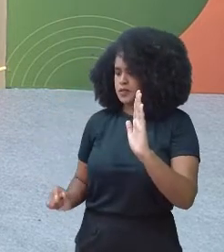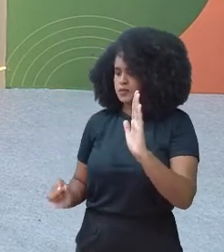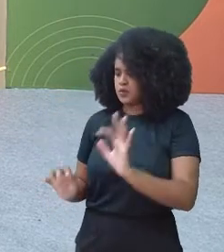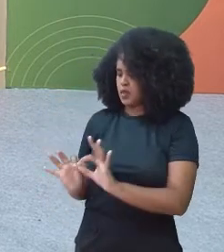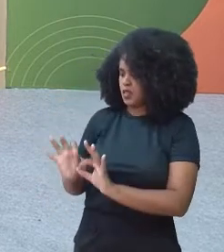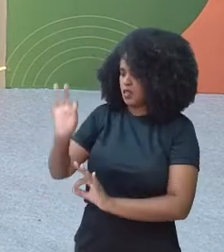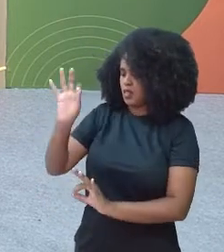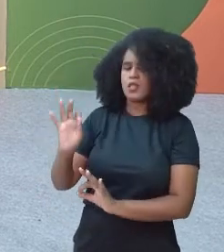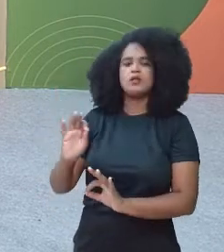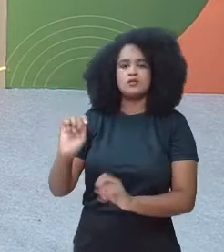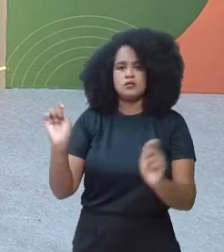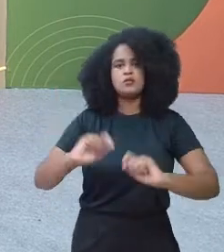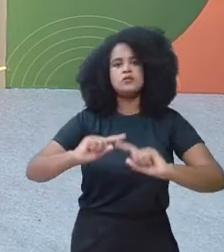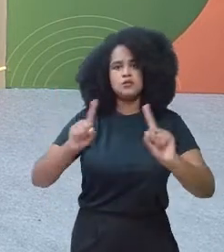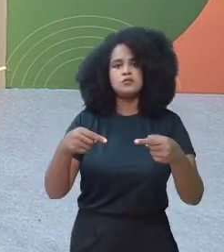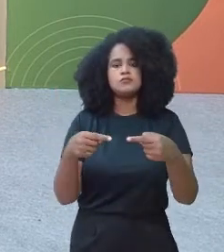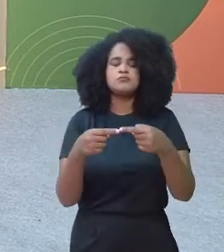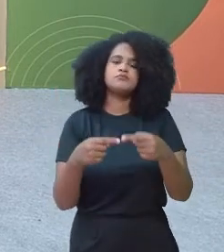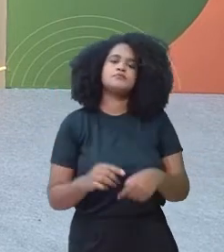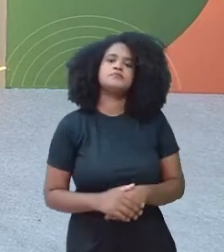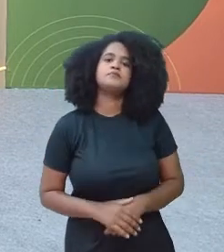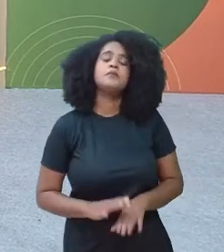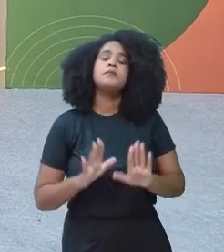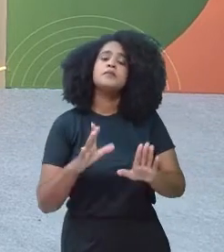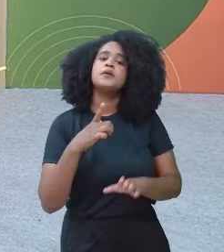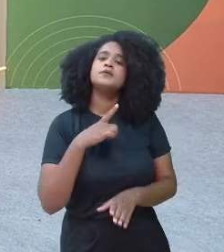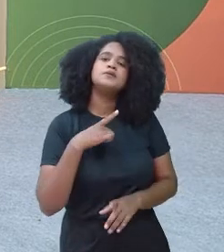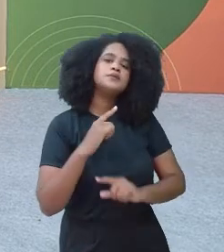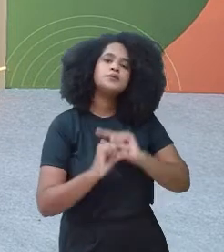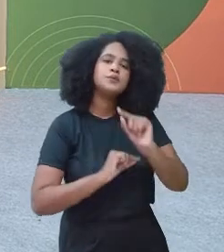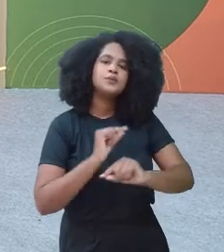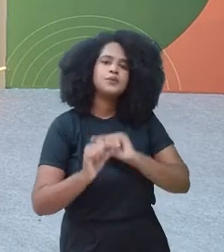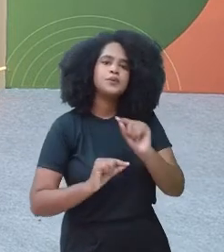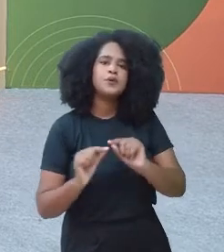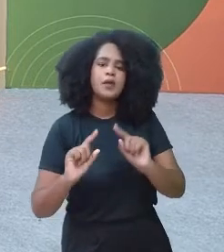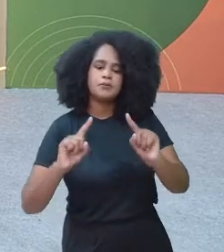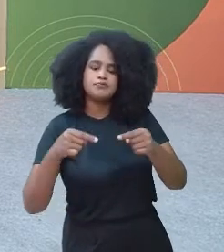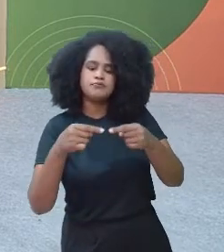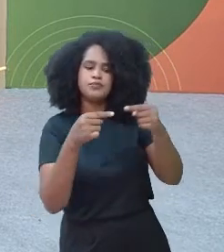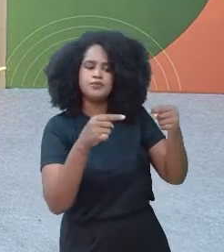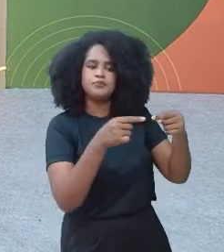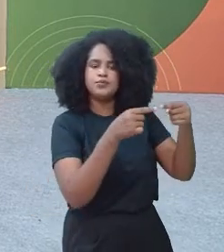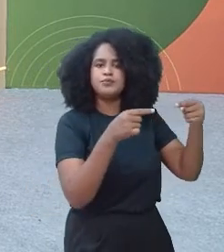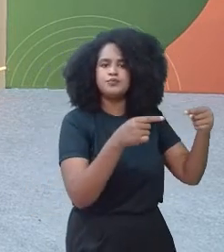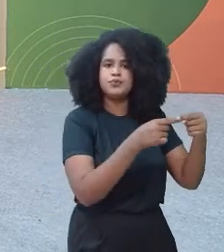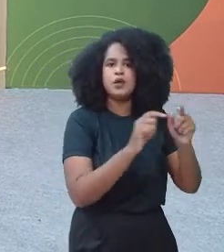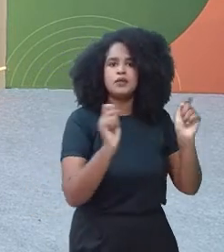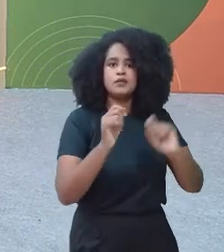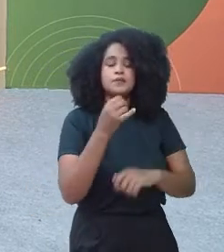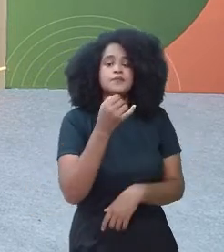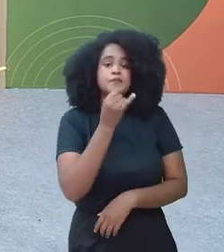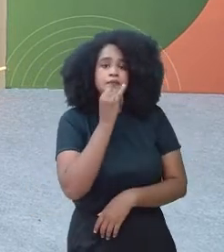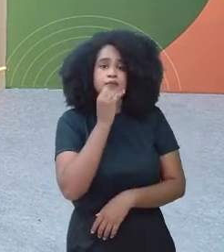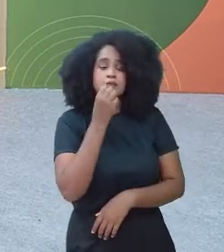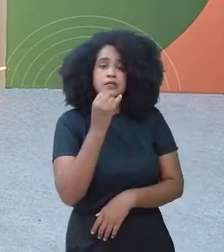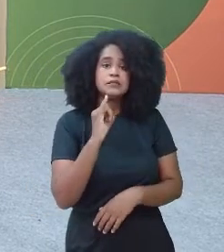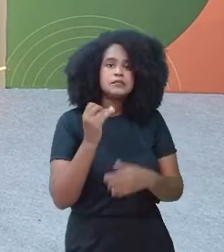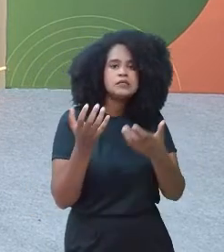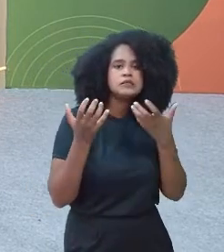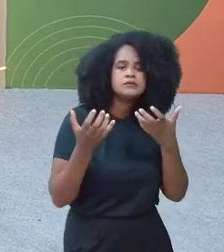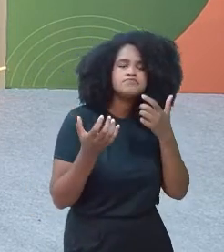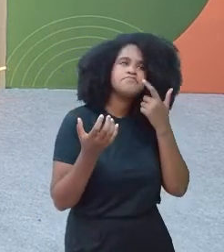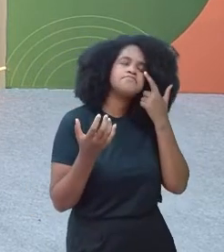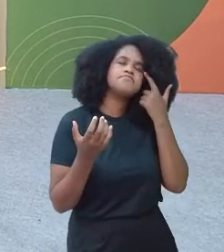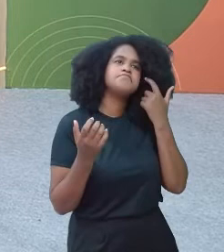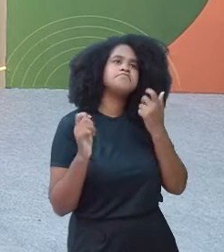medições. Só que como a gente viu que existe relação entre elas, o que a gente vai fazer, né? Se eu vou mudar a escala, se eu vou mudar